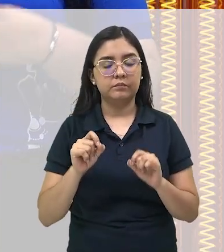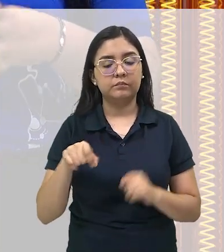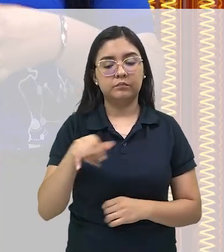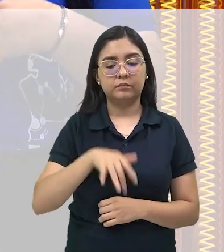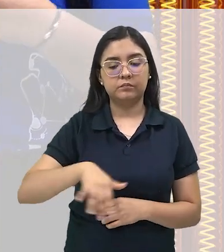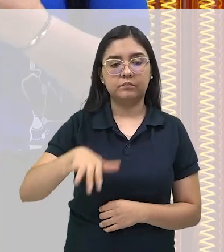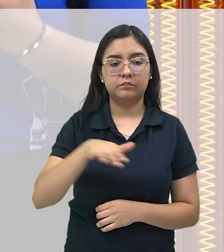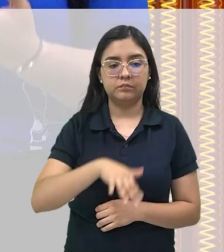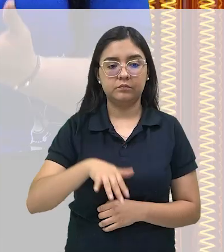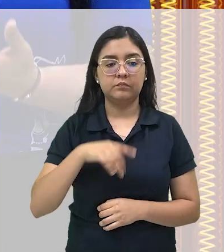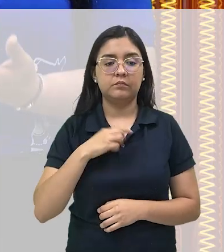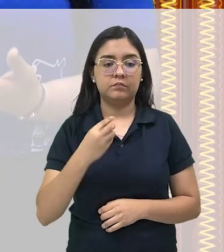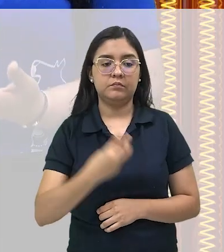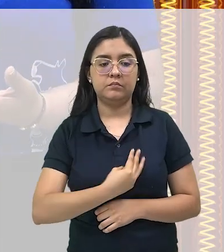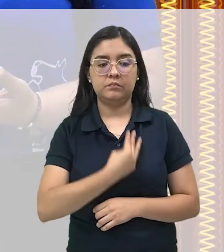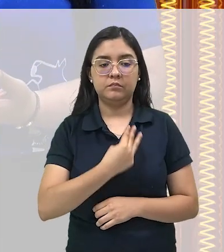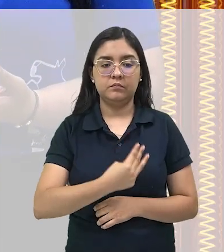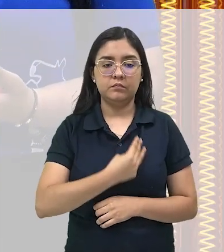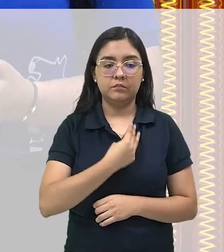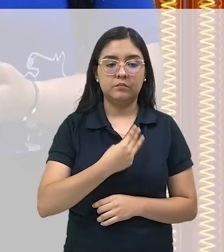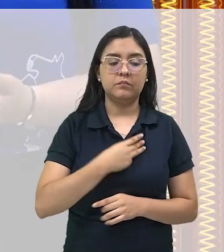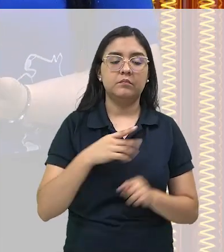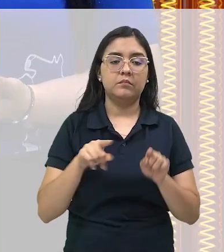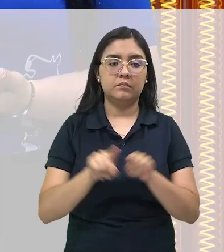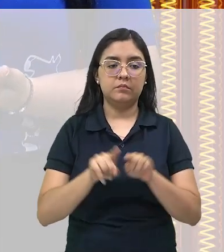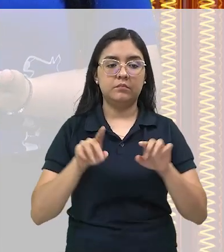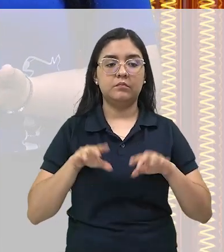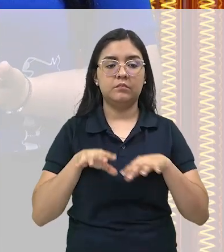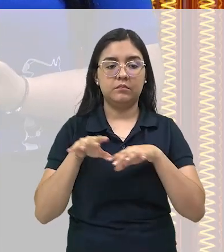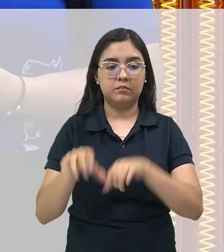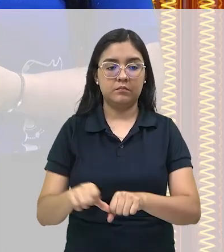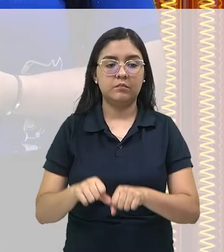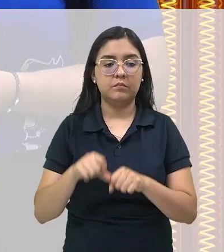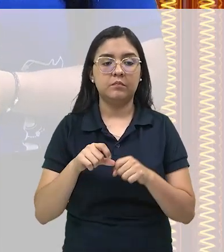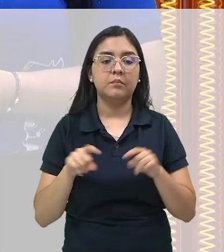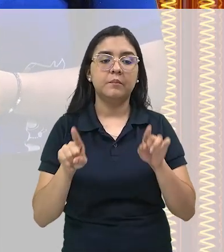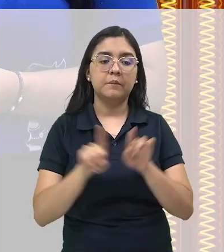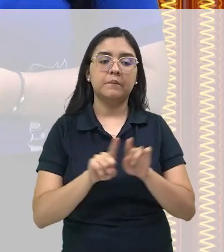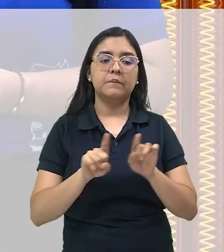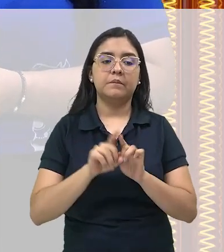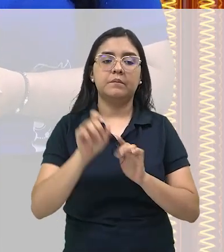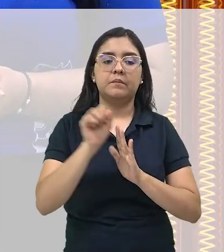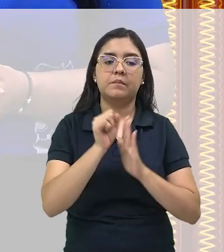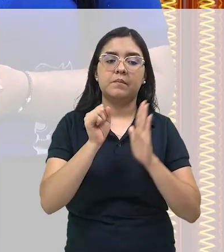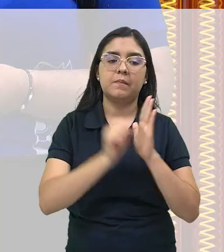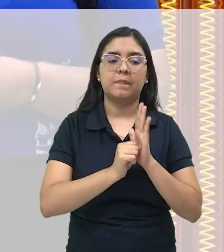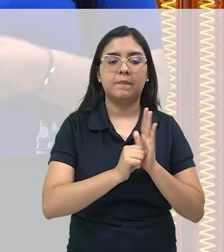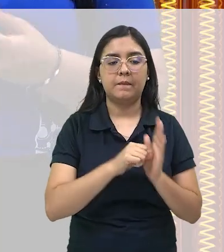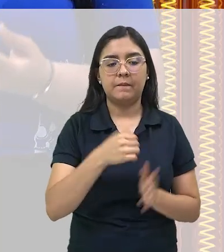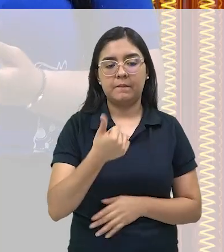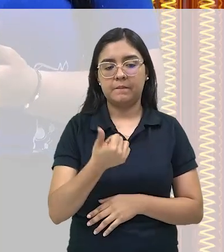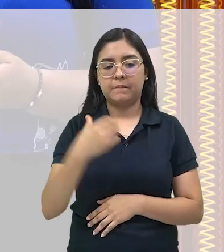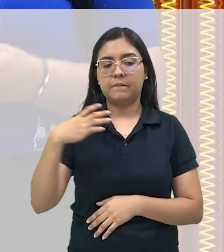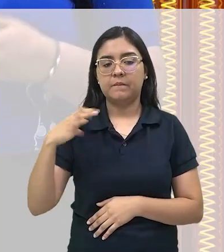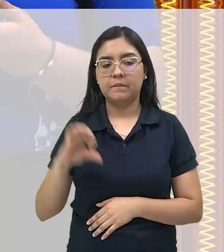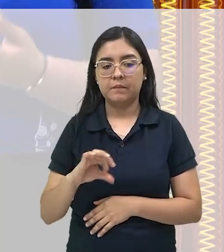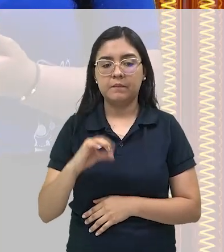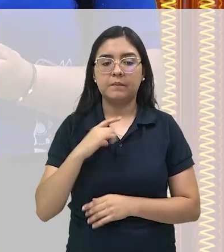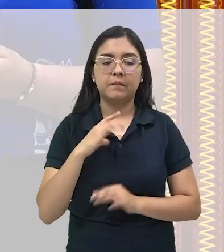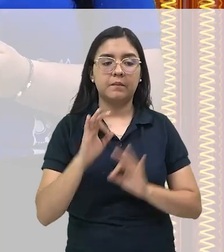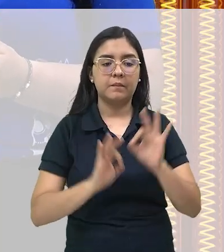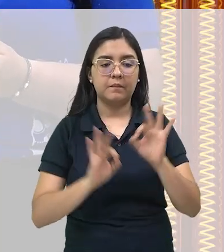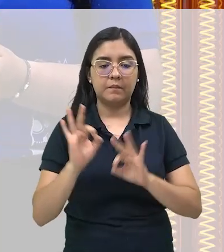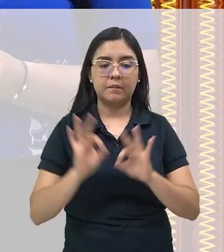do Canadá se torne, então, uma possessão inglesa. No século XIX, os canadenses organizaram um